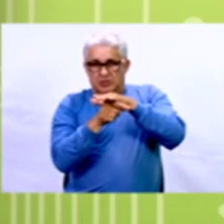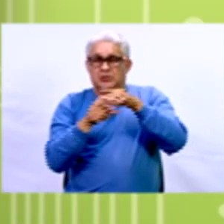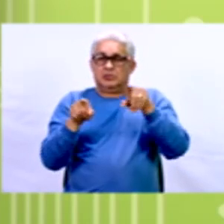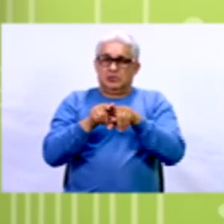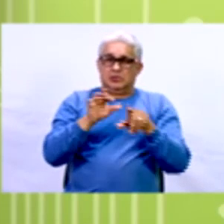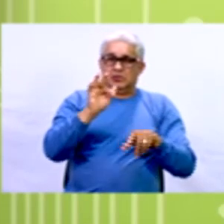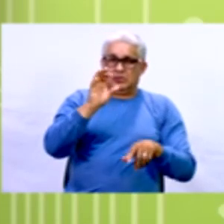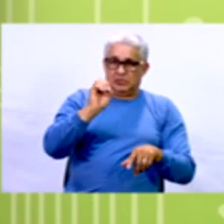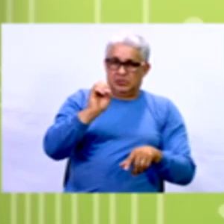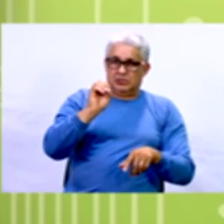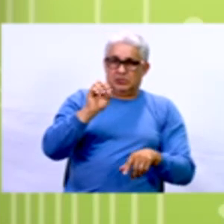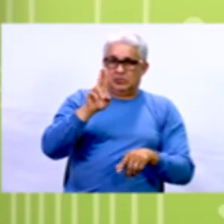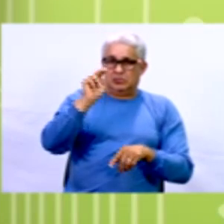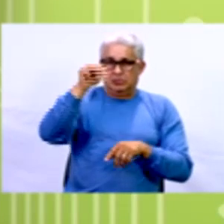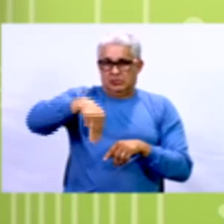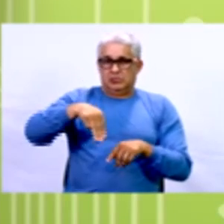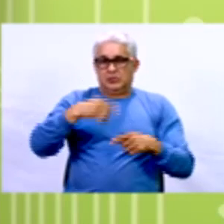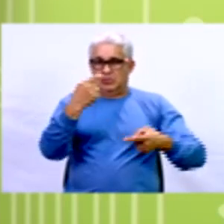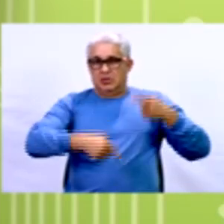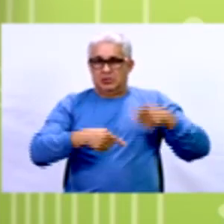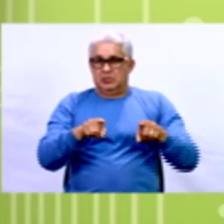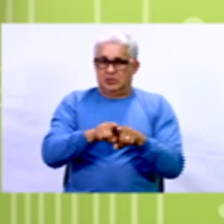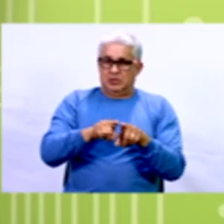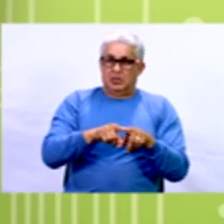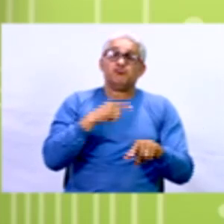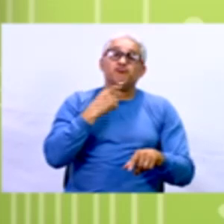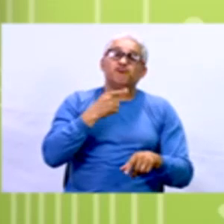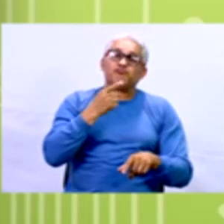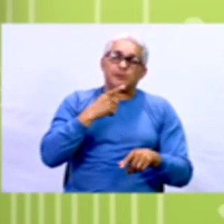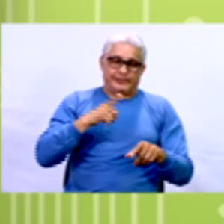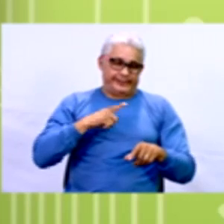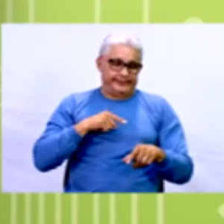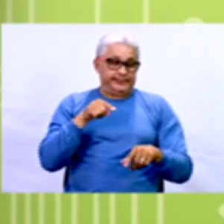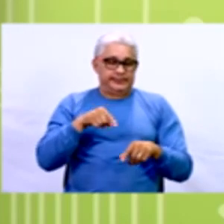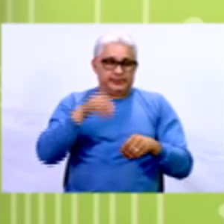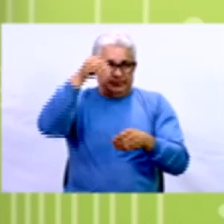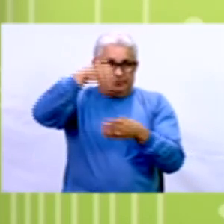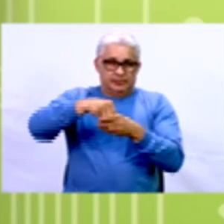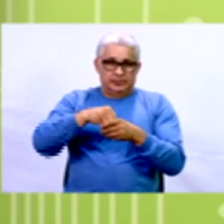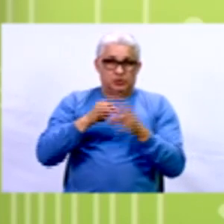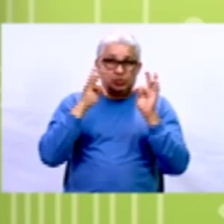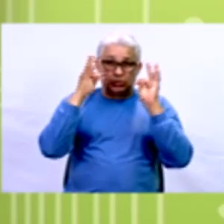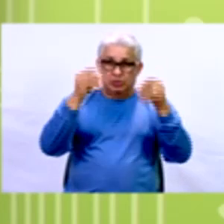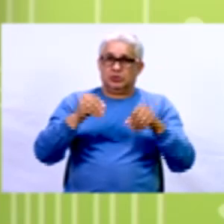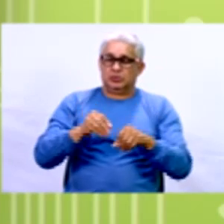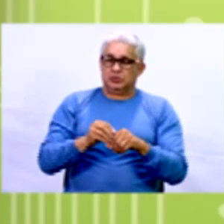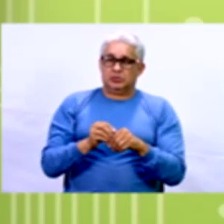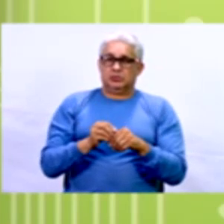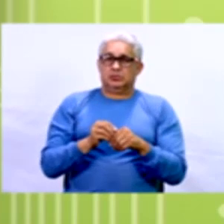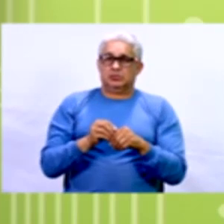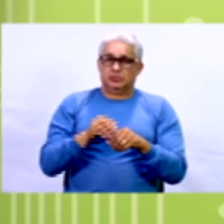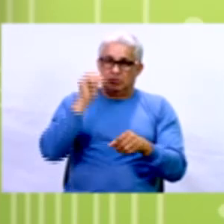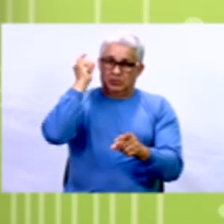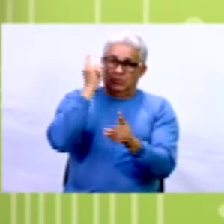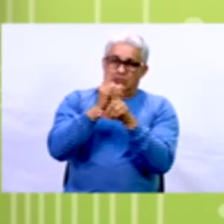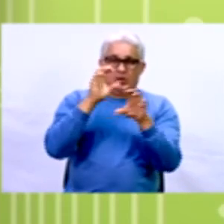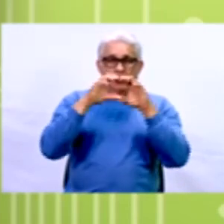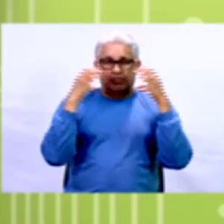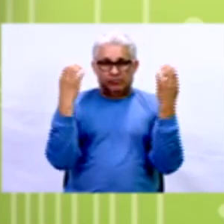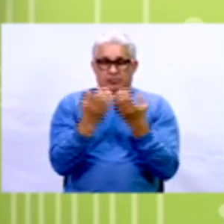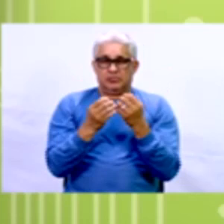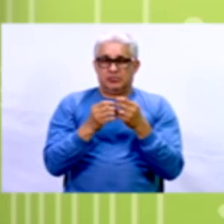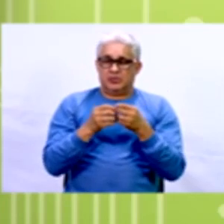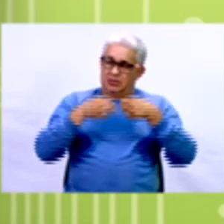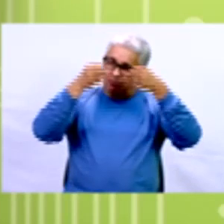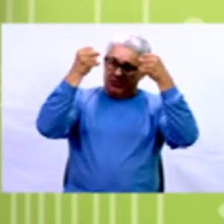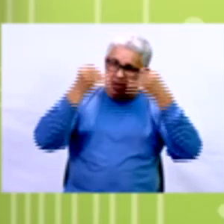fórum de discussão, muitos tira-dúvidas. Então, vocês vão encontrar toda uma comunidade para falar